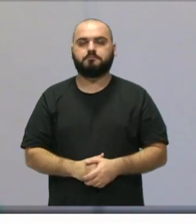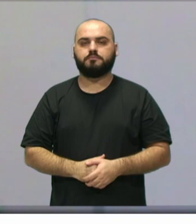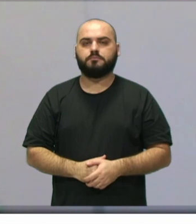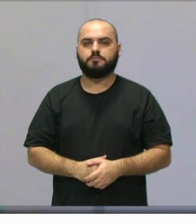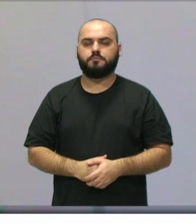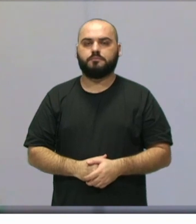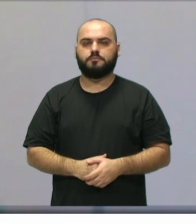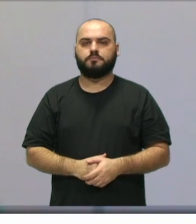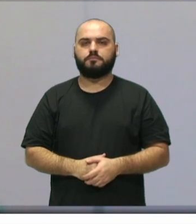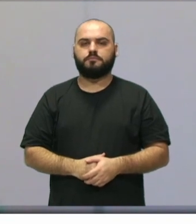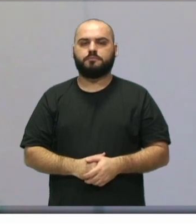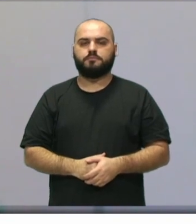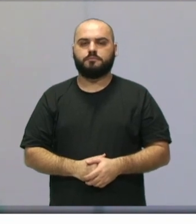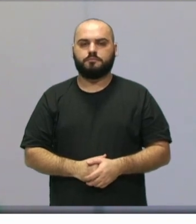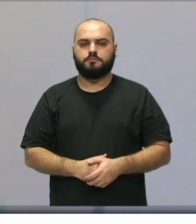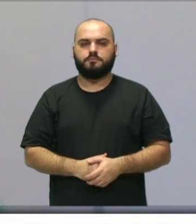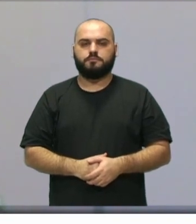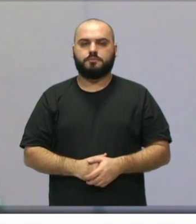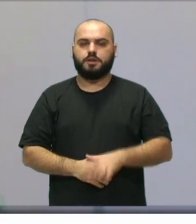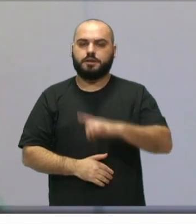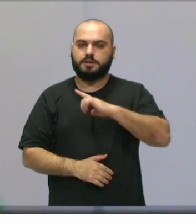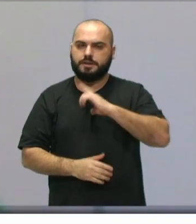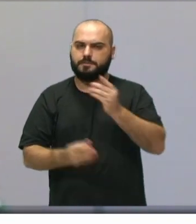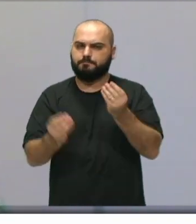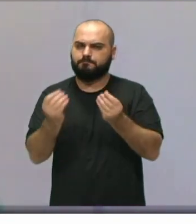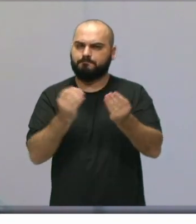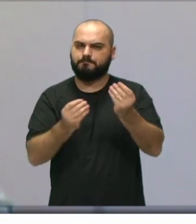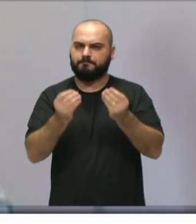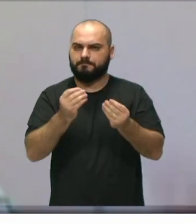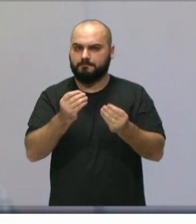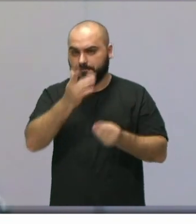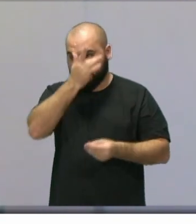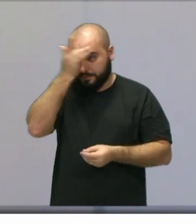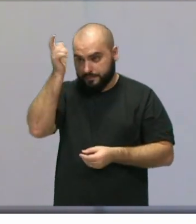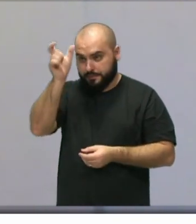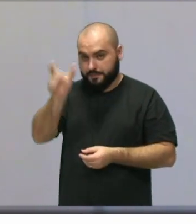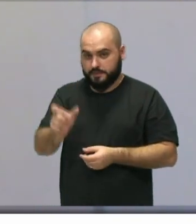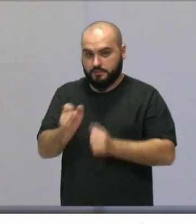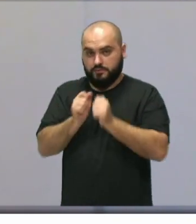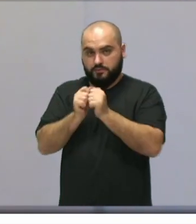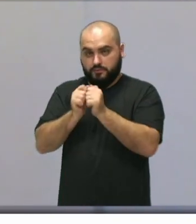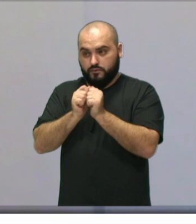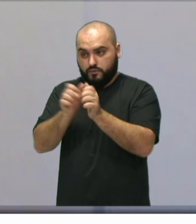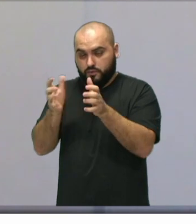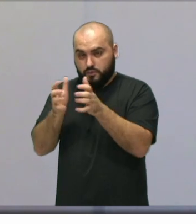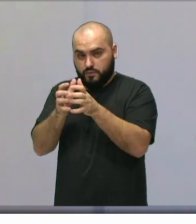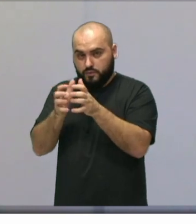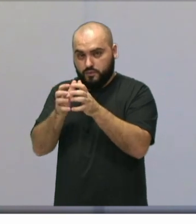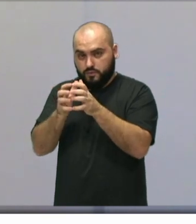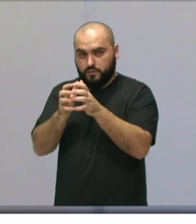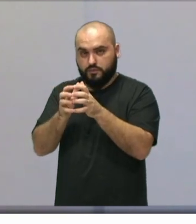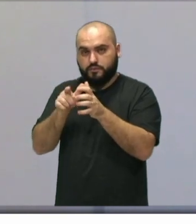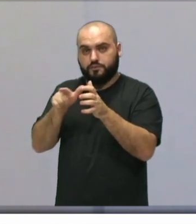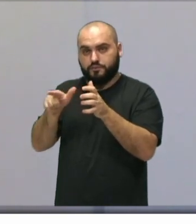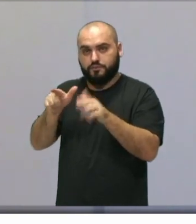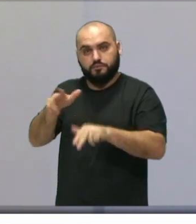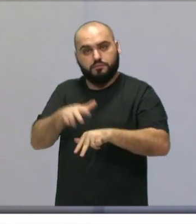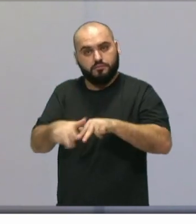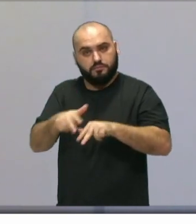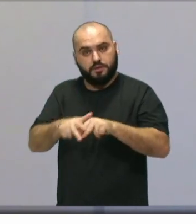Existe uma sensibilização das pacientes que estão pertencendo, que estão inseridas no programa